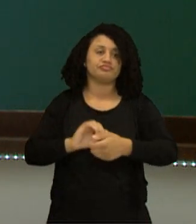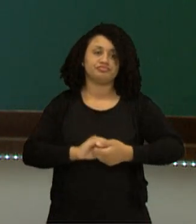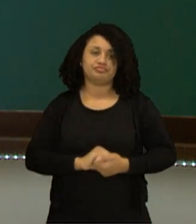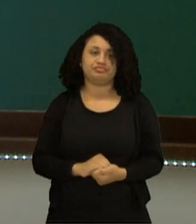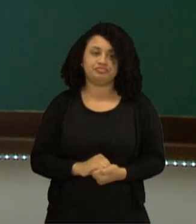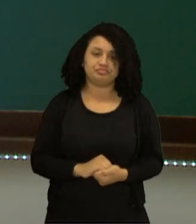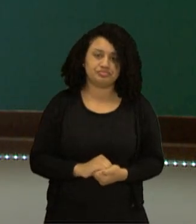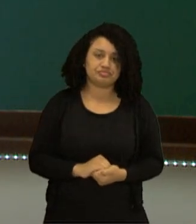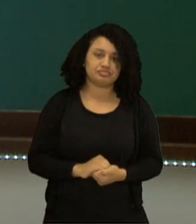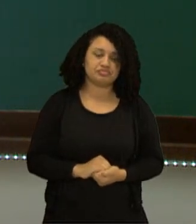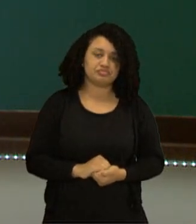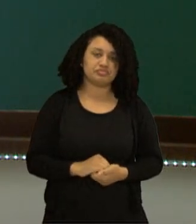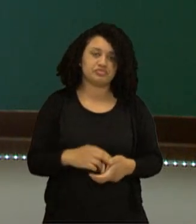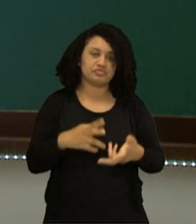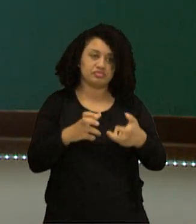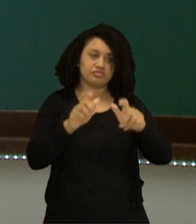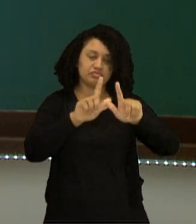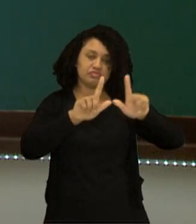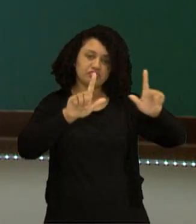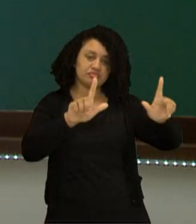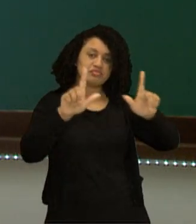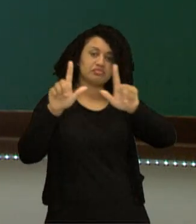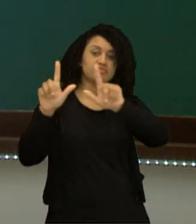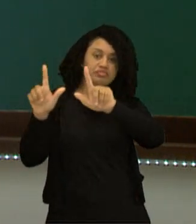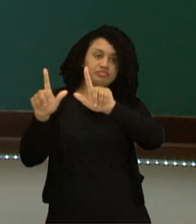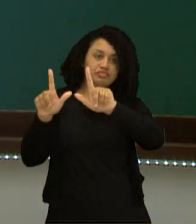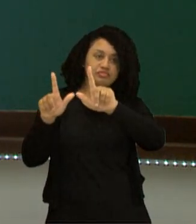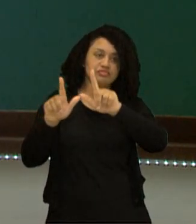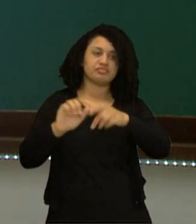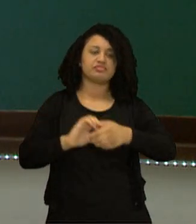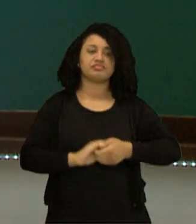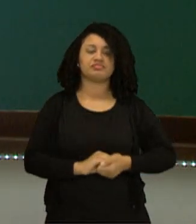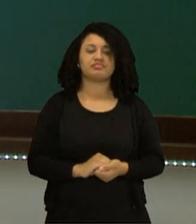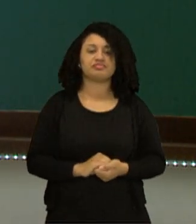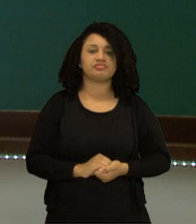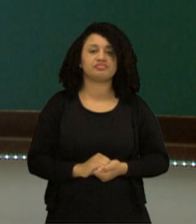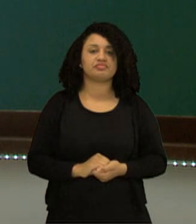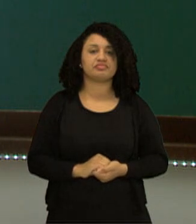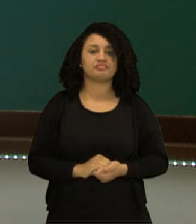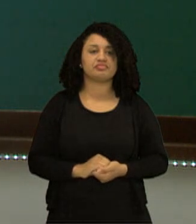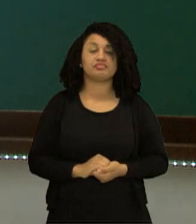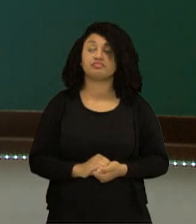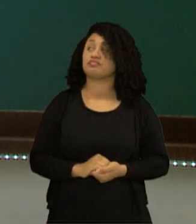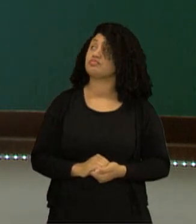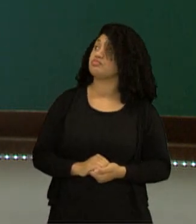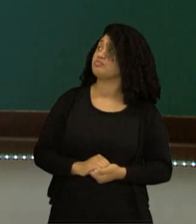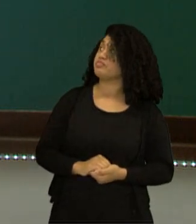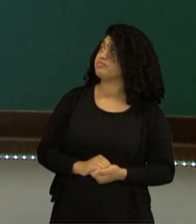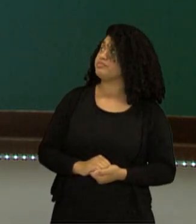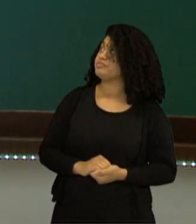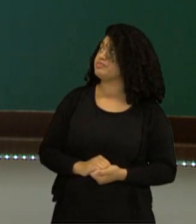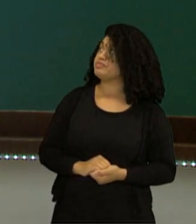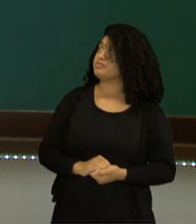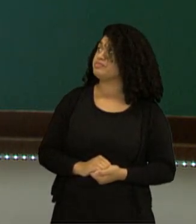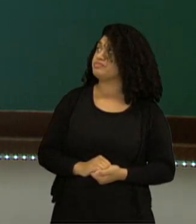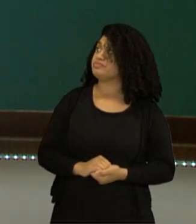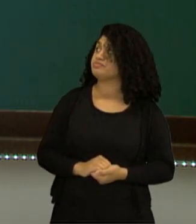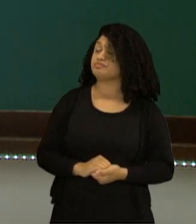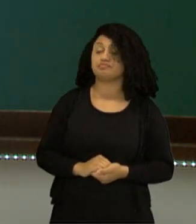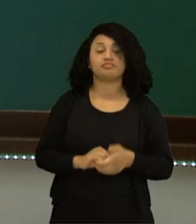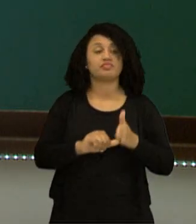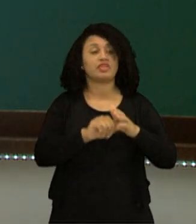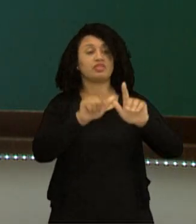Sports do not build character, they reveal it. E o segundo, então na primeira eu tenho um homem,